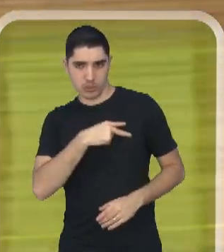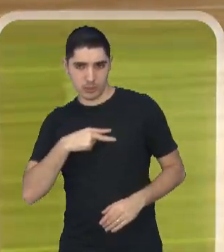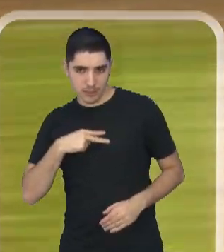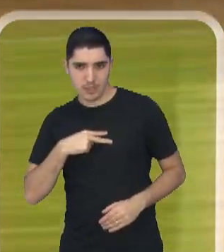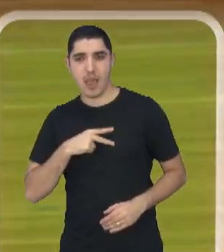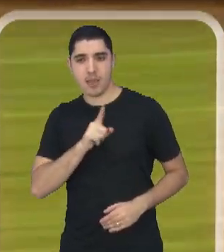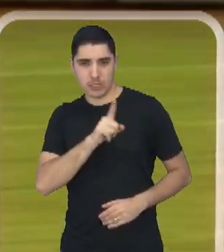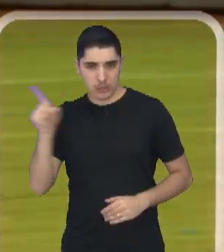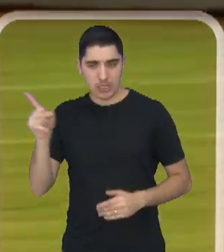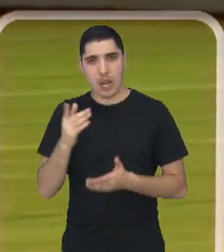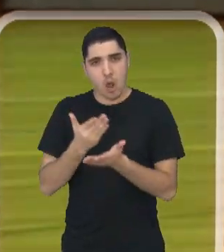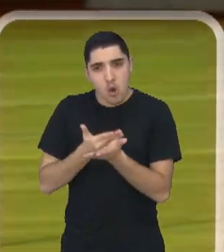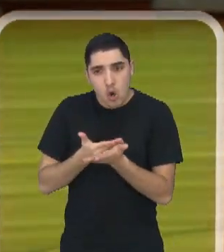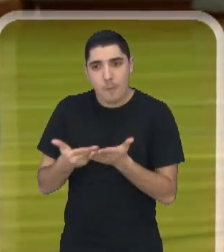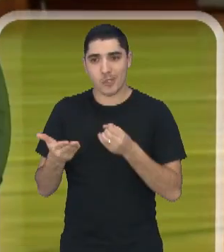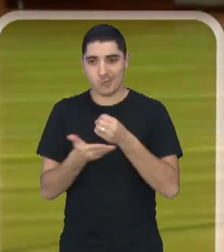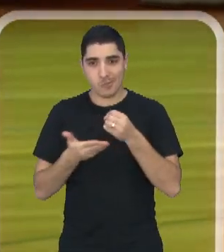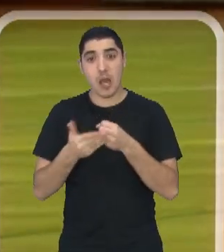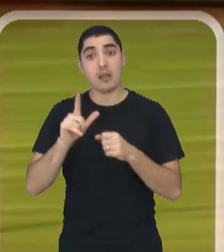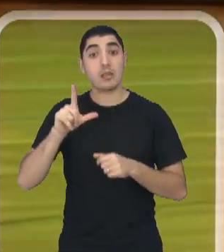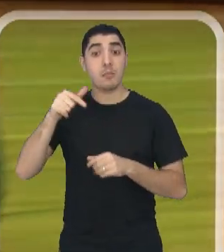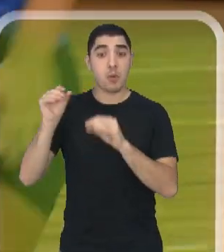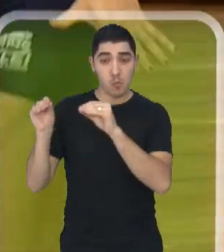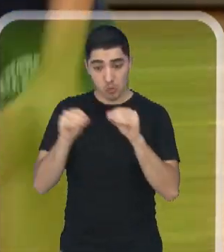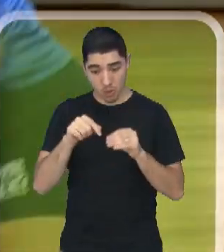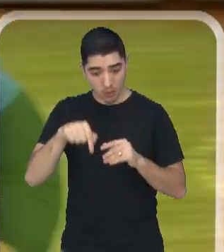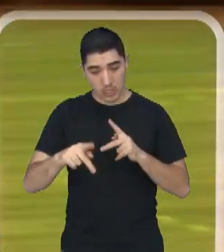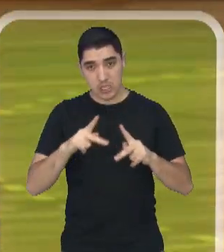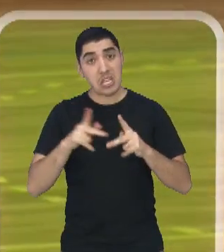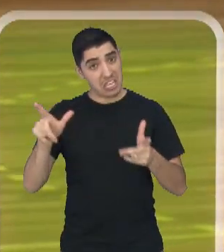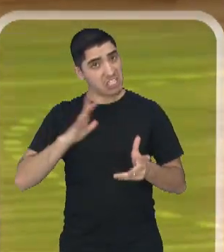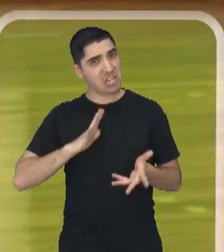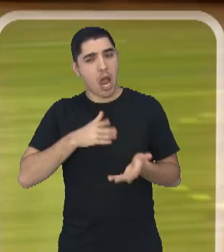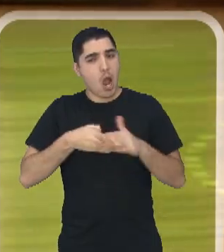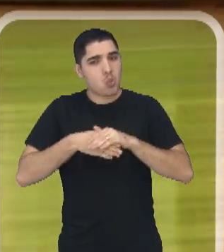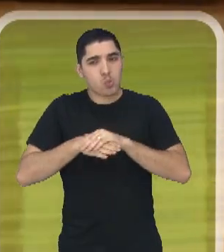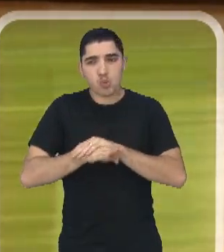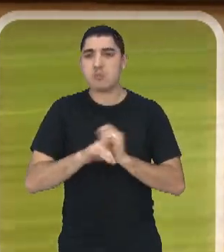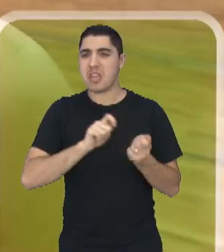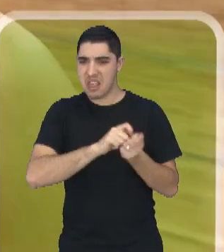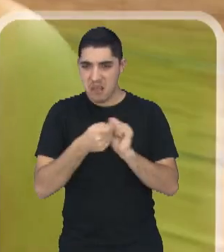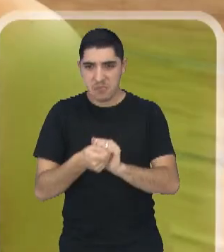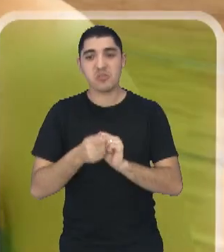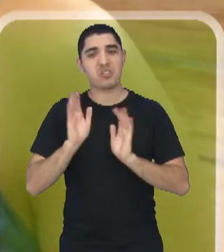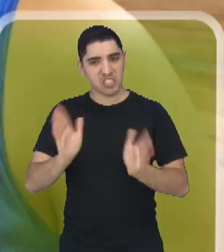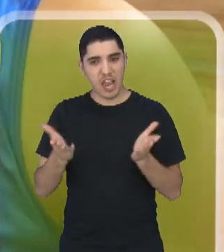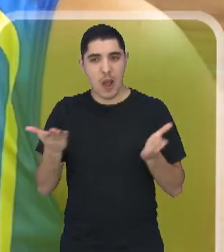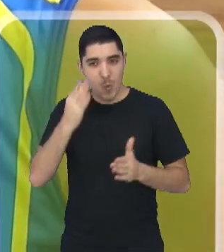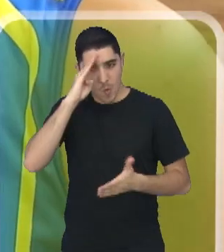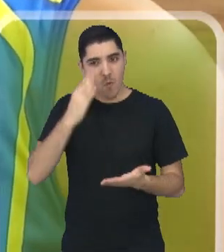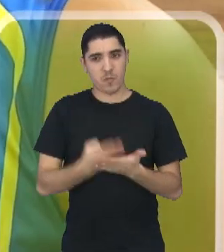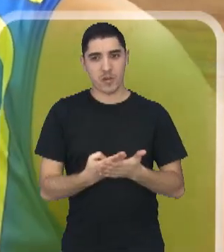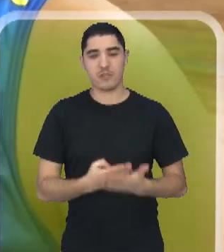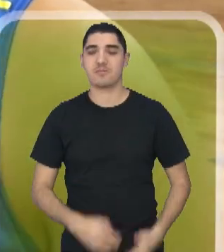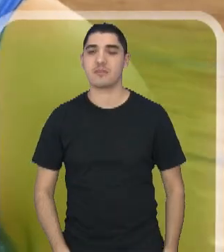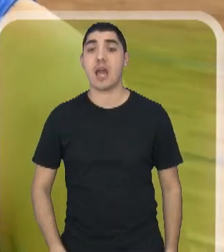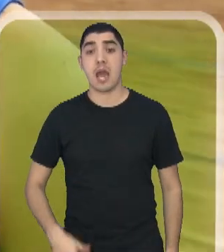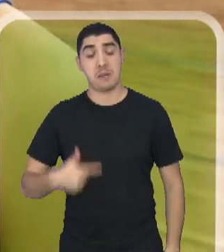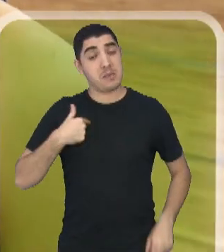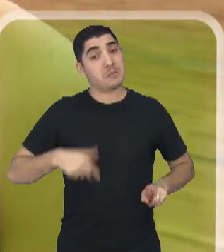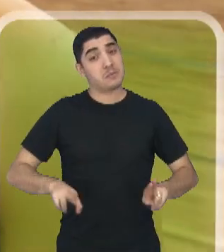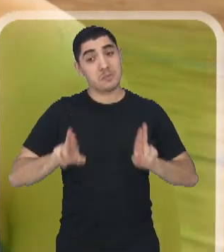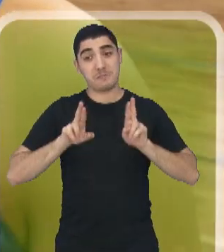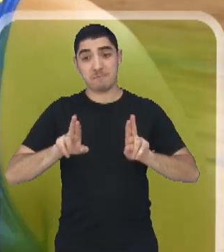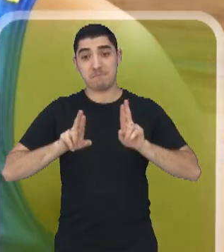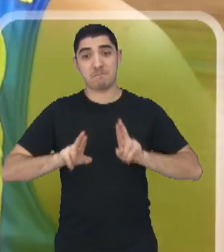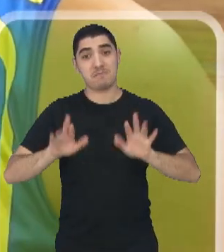atual temporada e ela está adaptada e confiante no trabalho. Minhas expectativas são as melhores possíveis. A